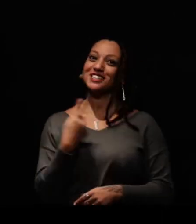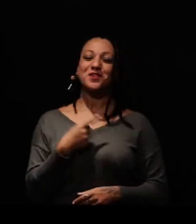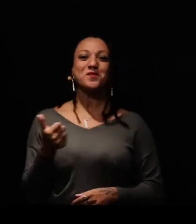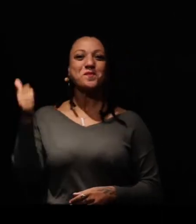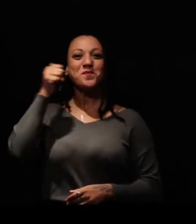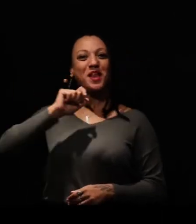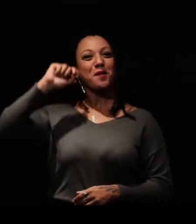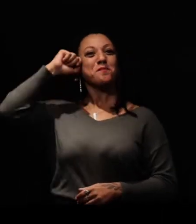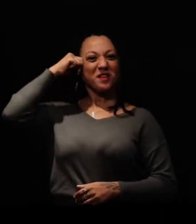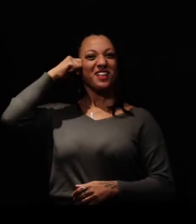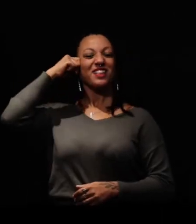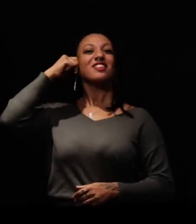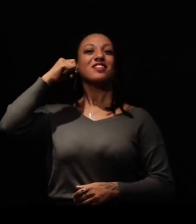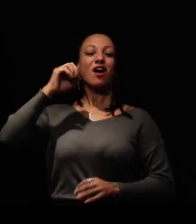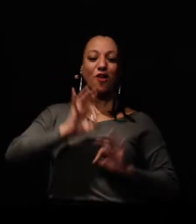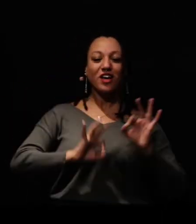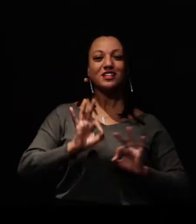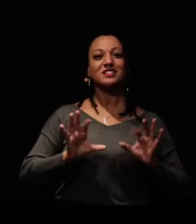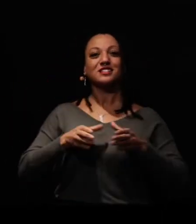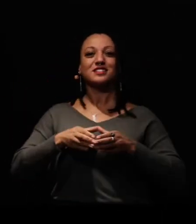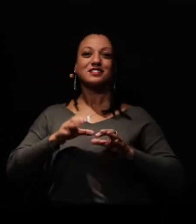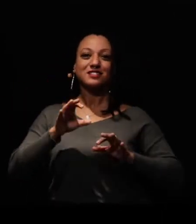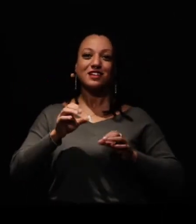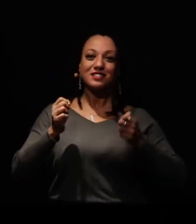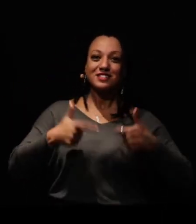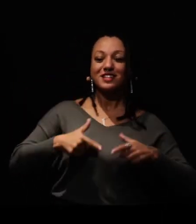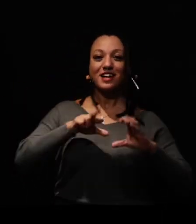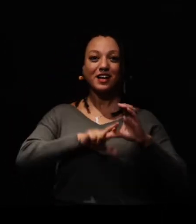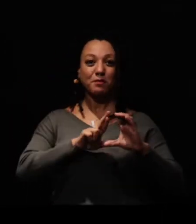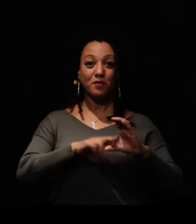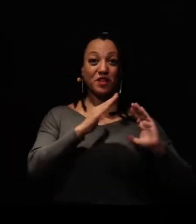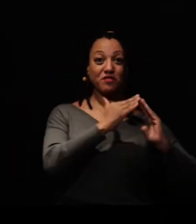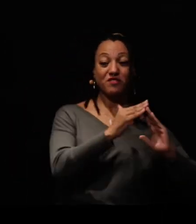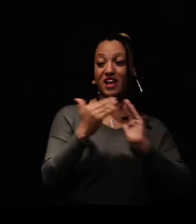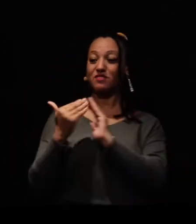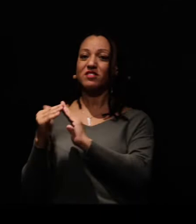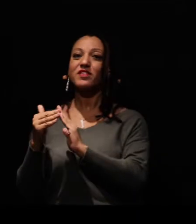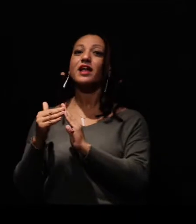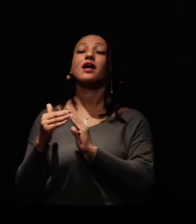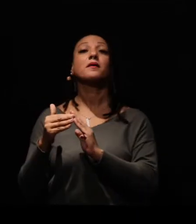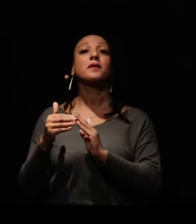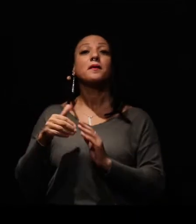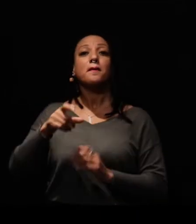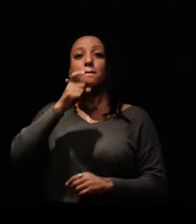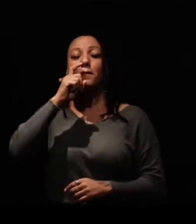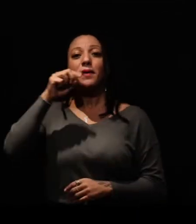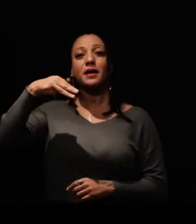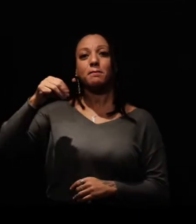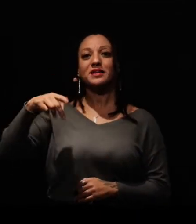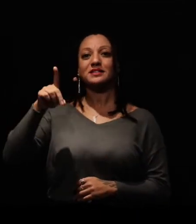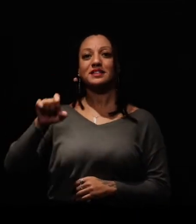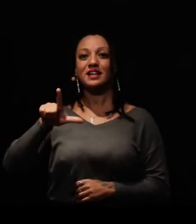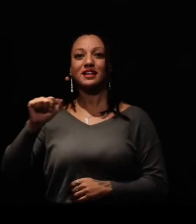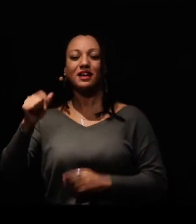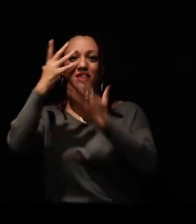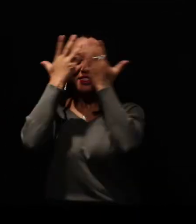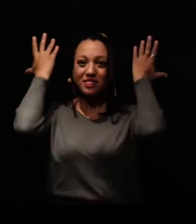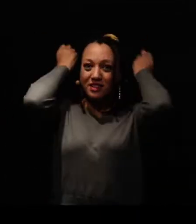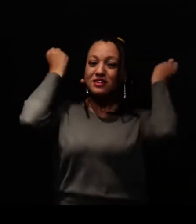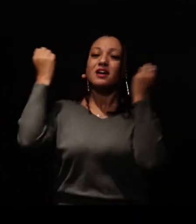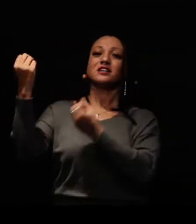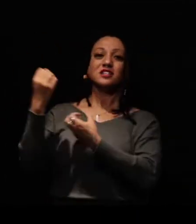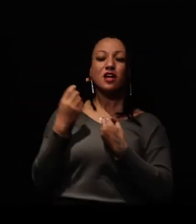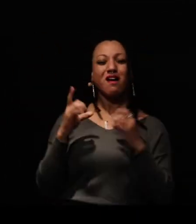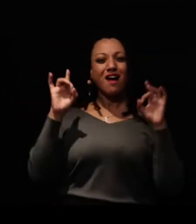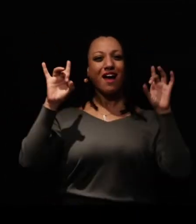pretas organizadoras do sarau do capão. Da favela pra favela, que nem ensinou papai Mandela, mamãe Dandara, uma joia rara, igual